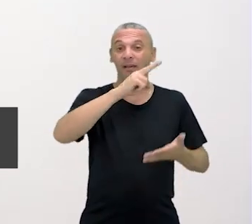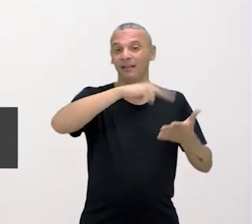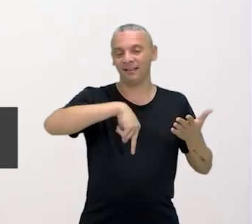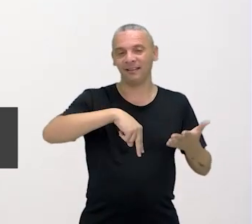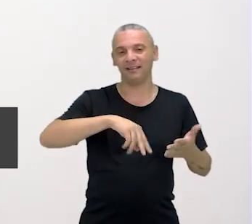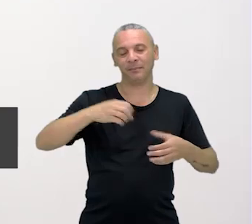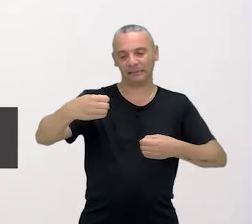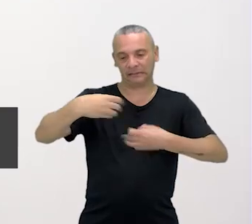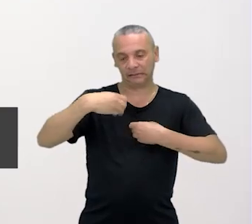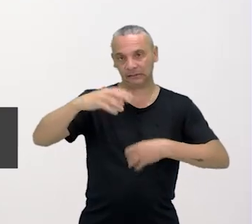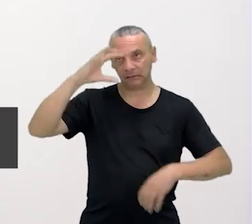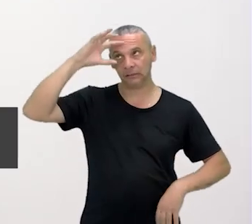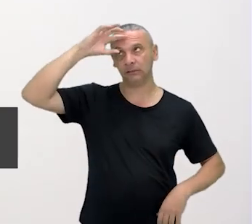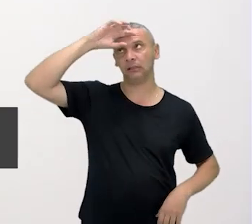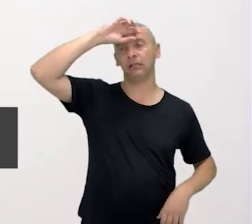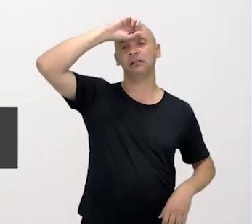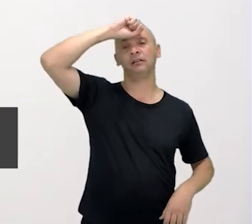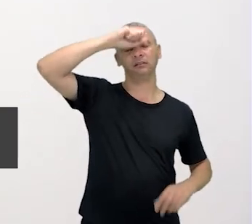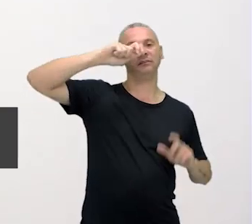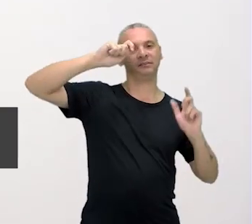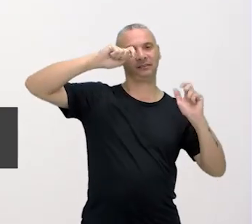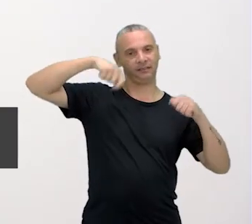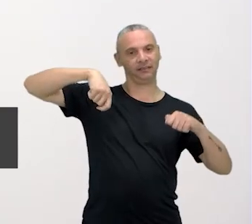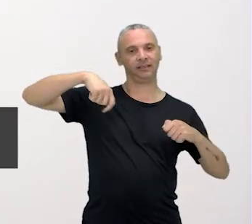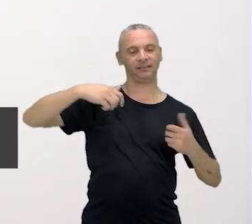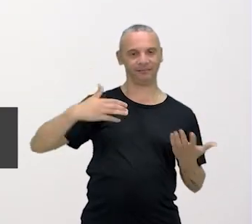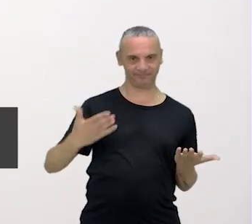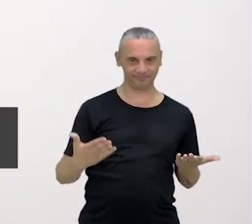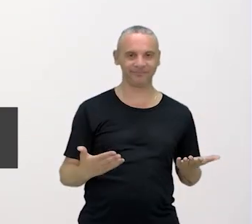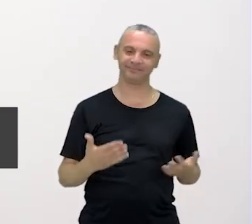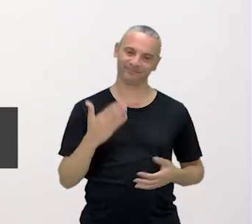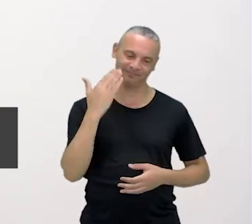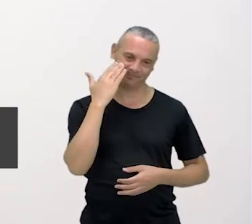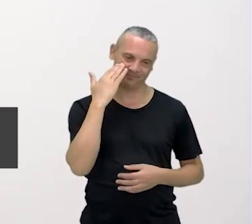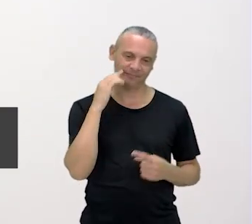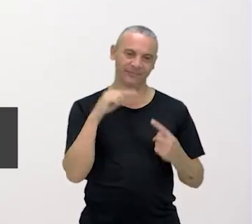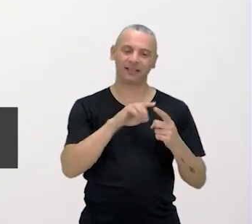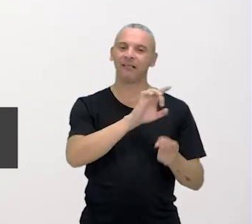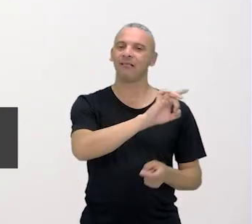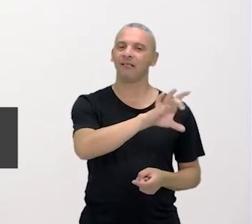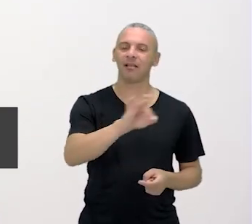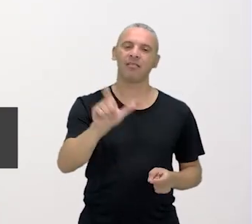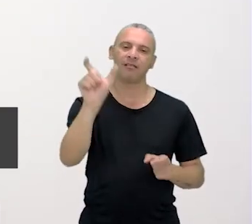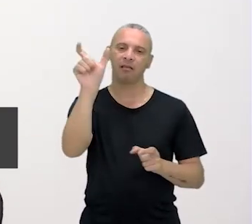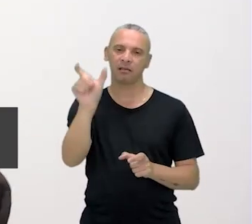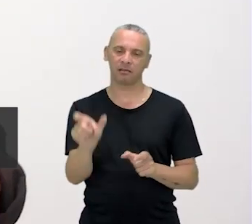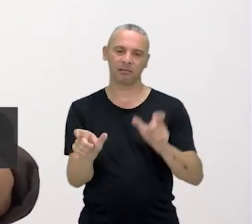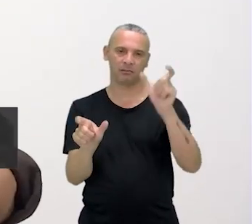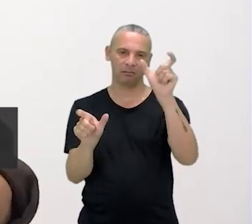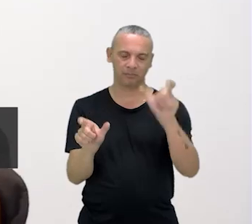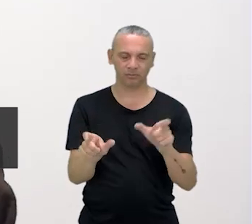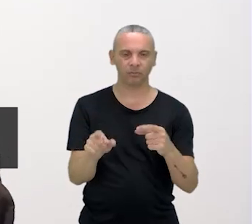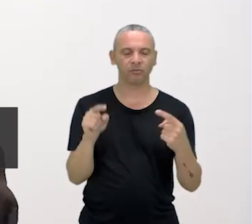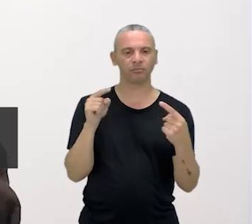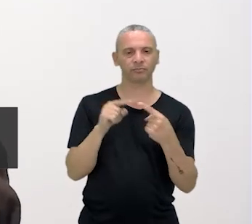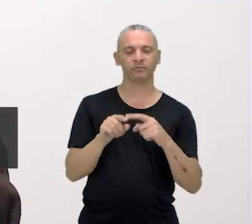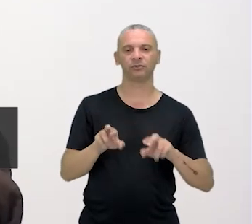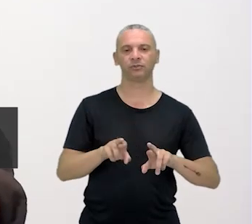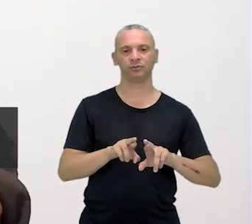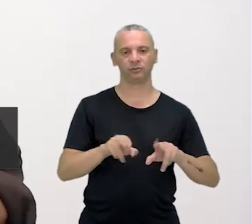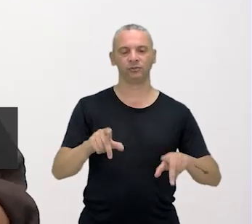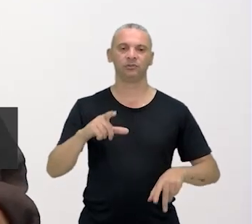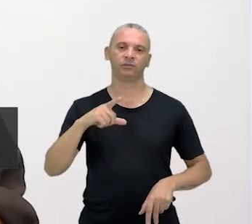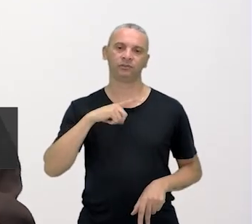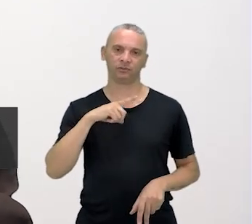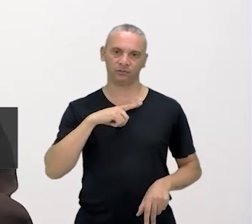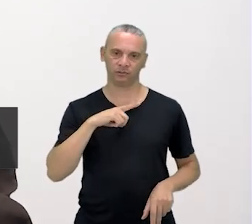ensinamento fica e tal, ou para a gente indicar ou para não indicar, cada pessoa vê de uma forma, né? Tem uma forma de